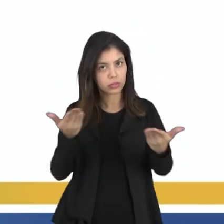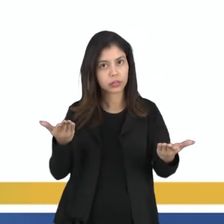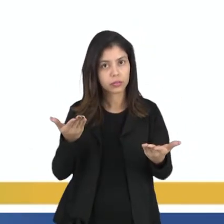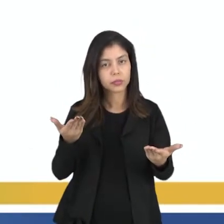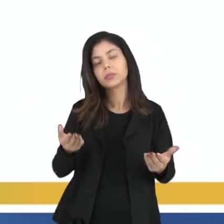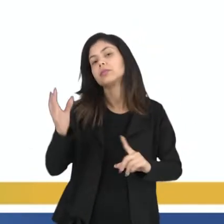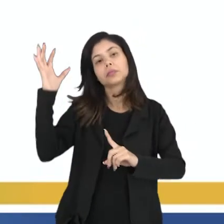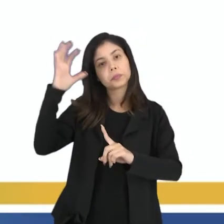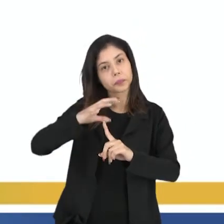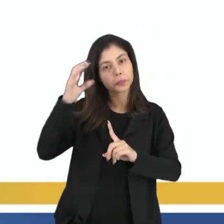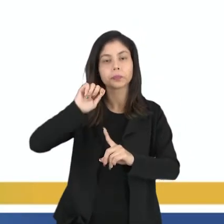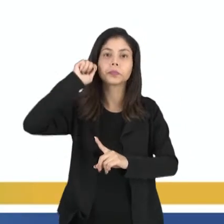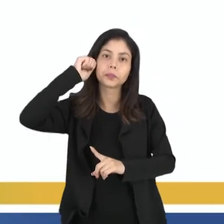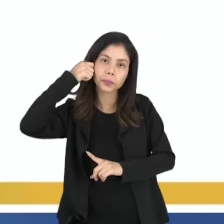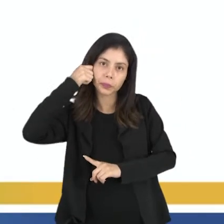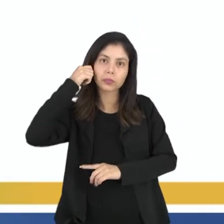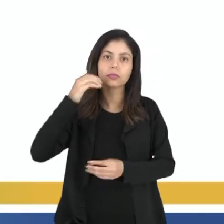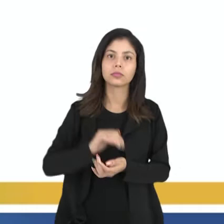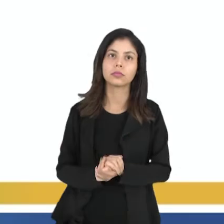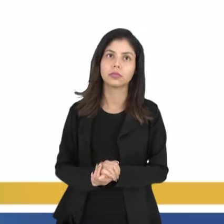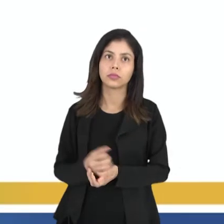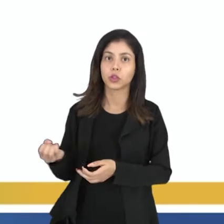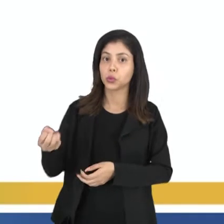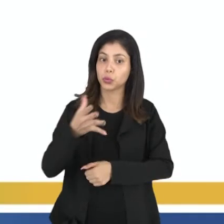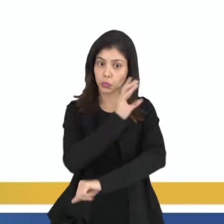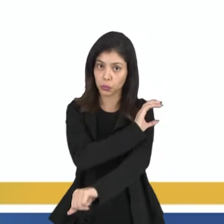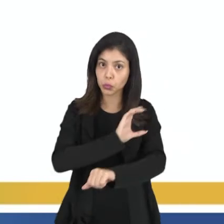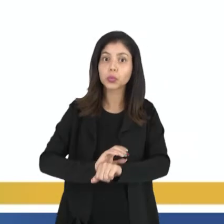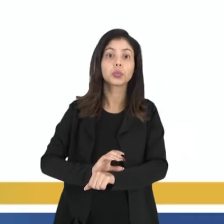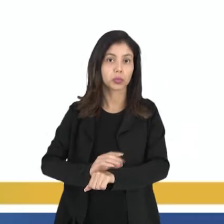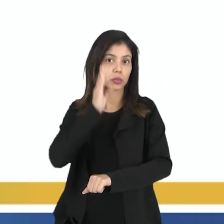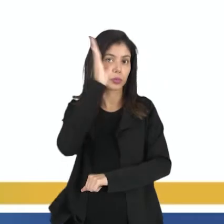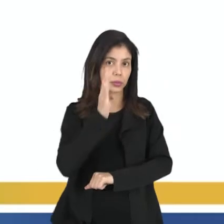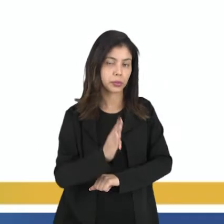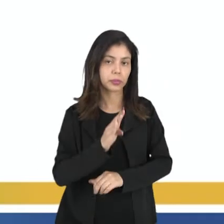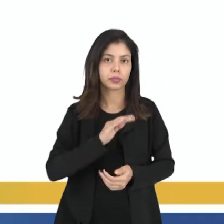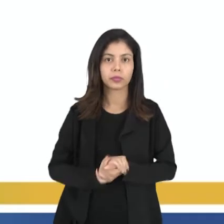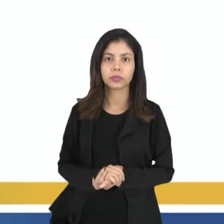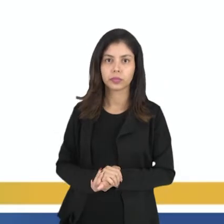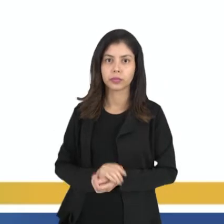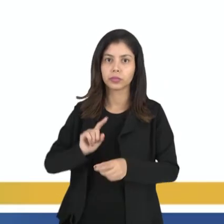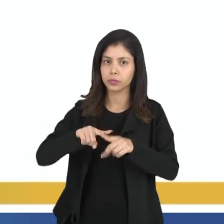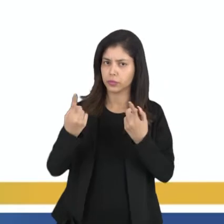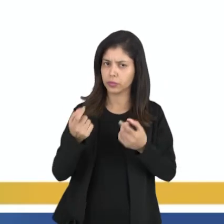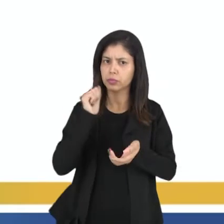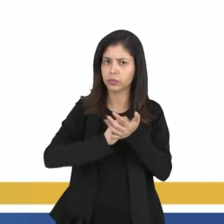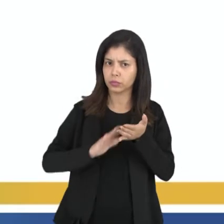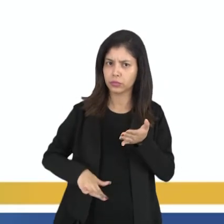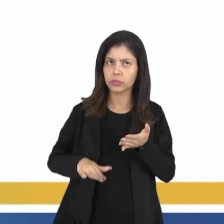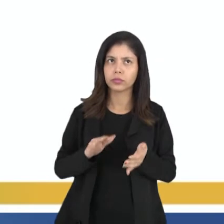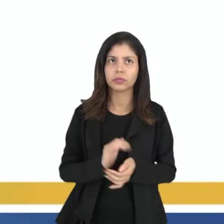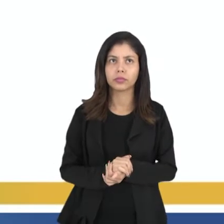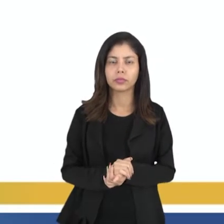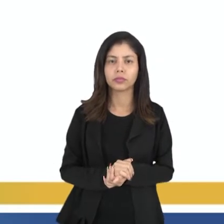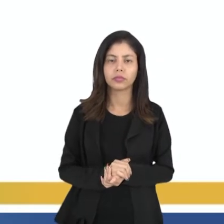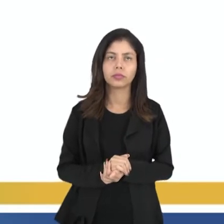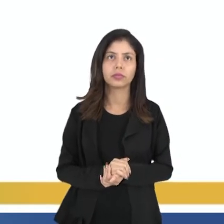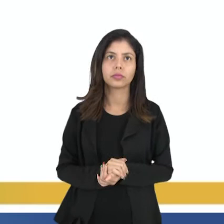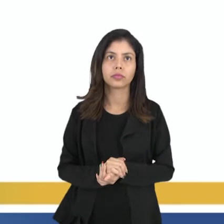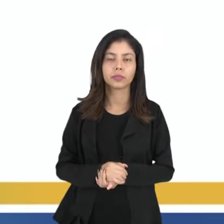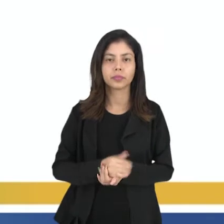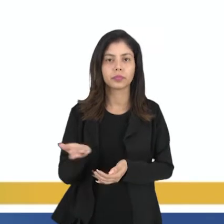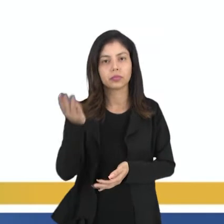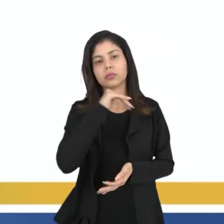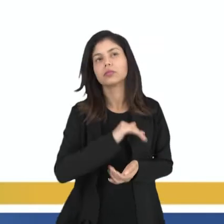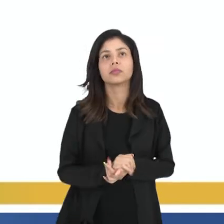vocês, a influência do negro na formação da cultura do nosso país. Vamos a mais uma questão do Exercitando?